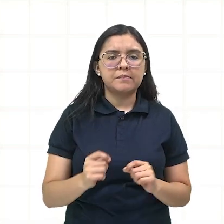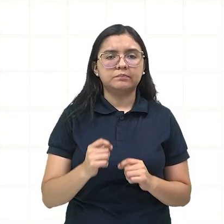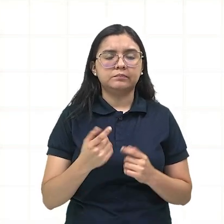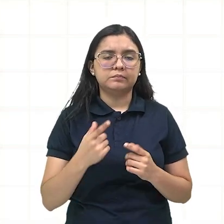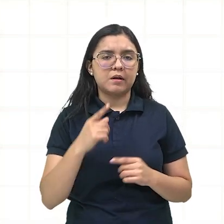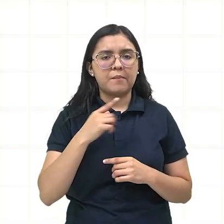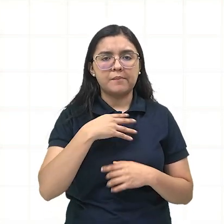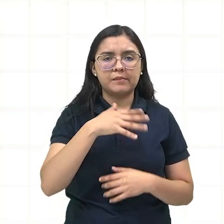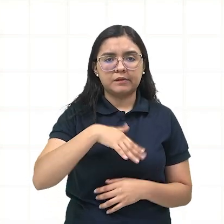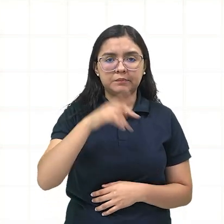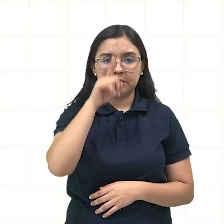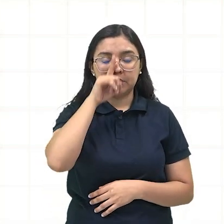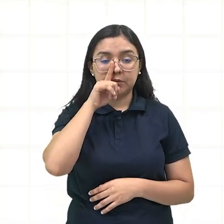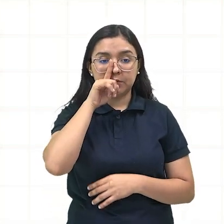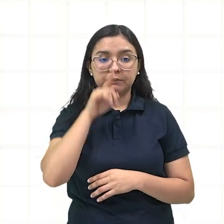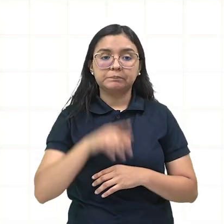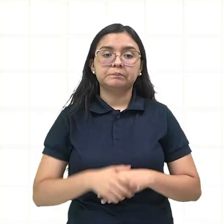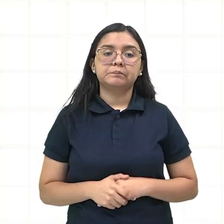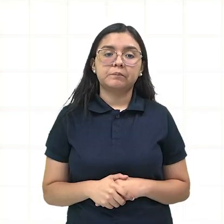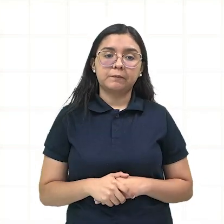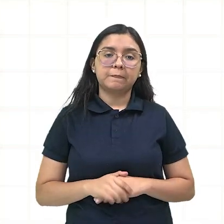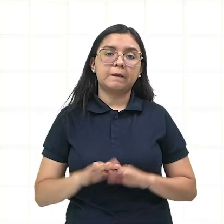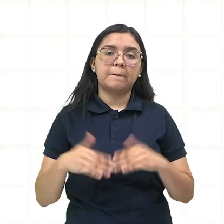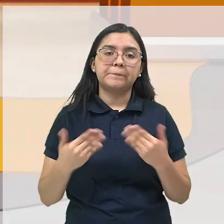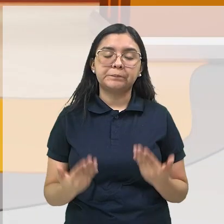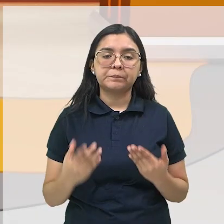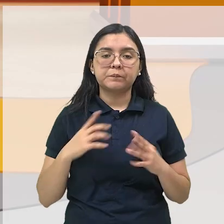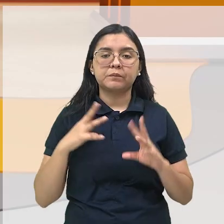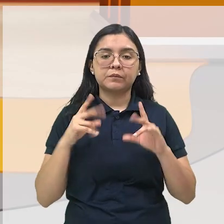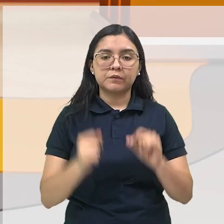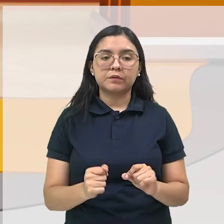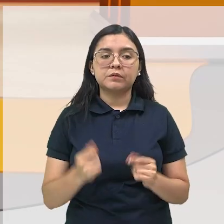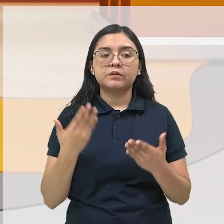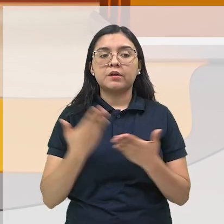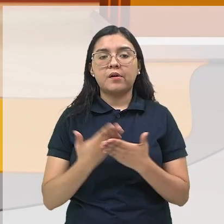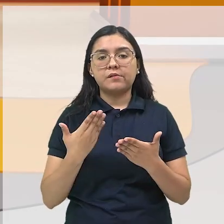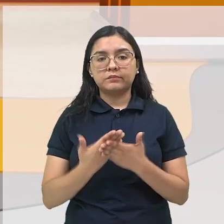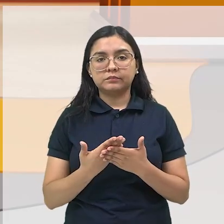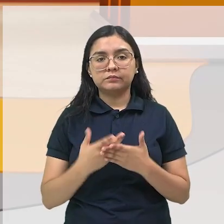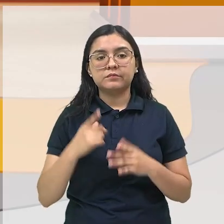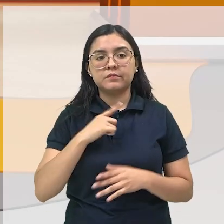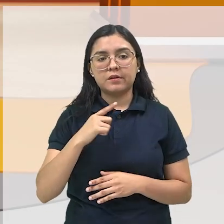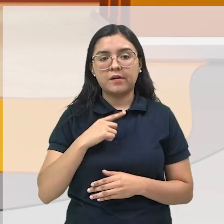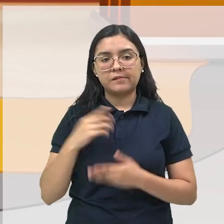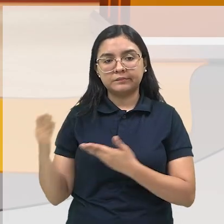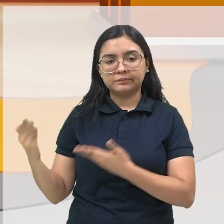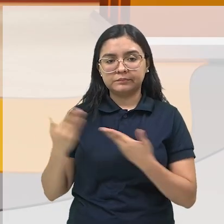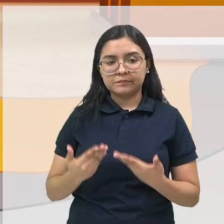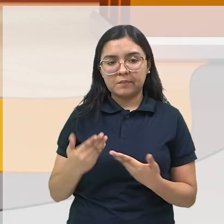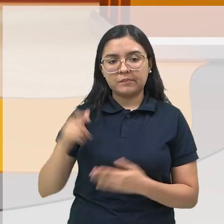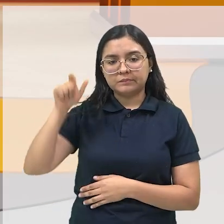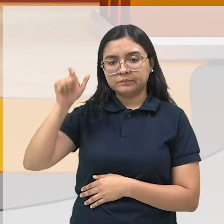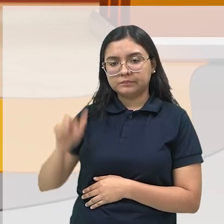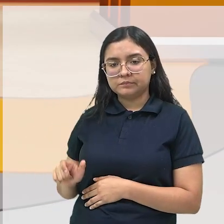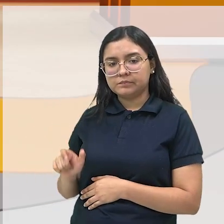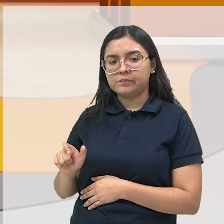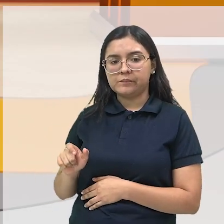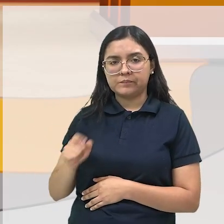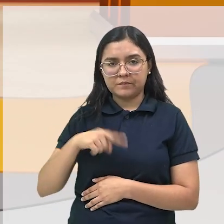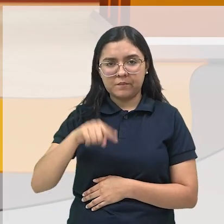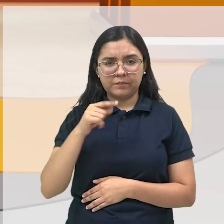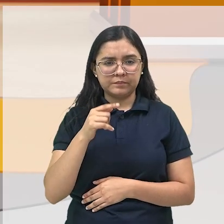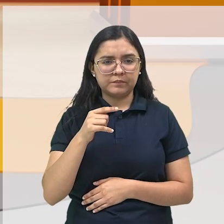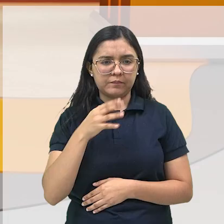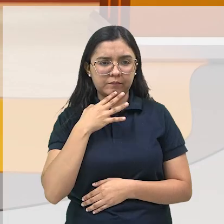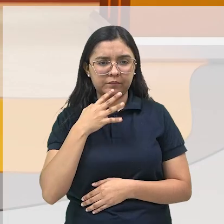grande. Pessoal, em todas as aulas aqui de geografia, nós temos a participação dele, esse aí. Será que vocês já